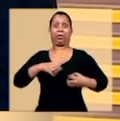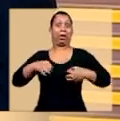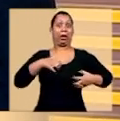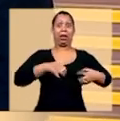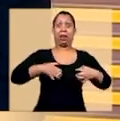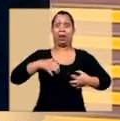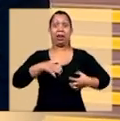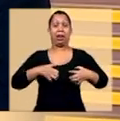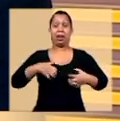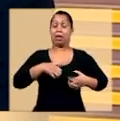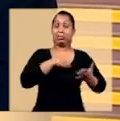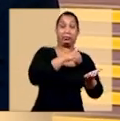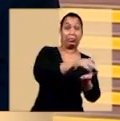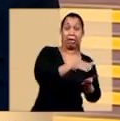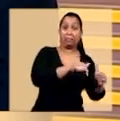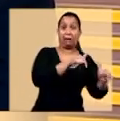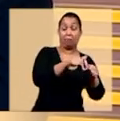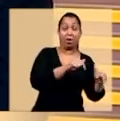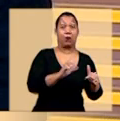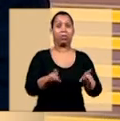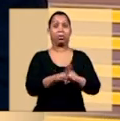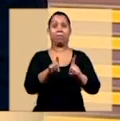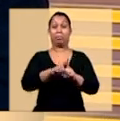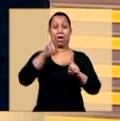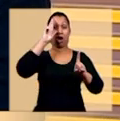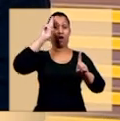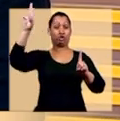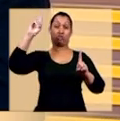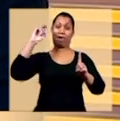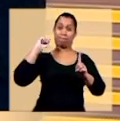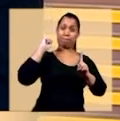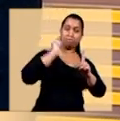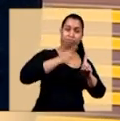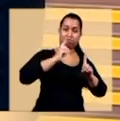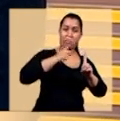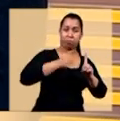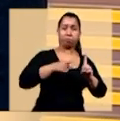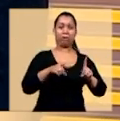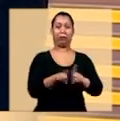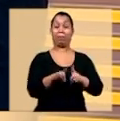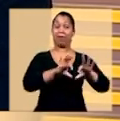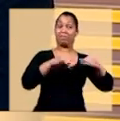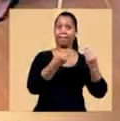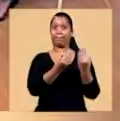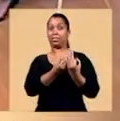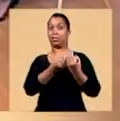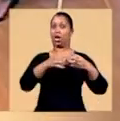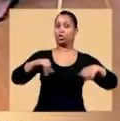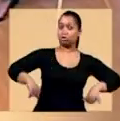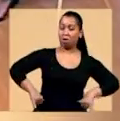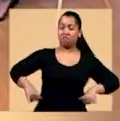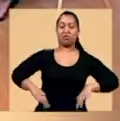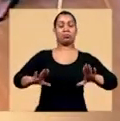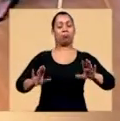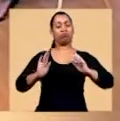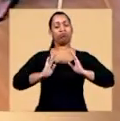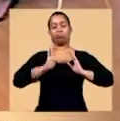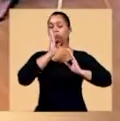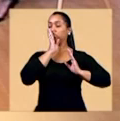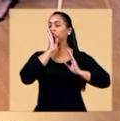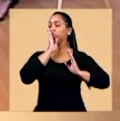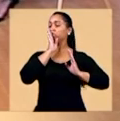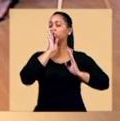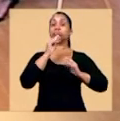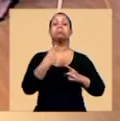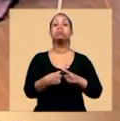de tudo. Tinha medo do chefe fazer alguma coisa contra ela, contra a família dela, então ficava em silêncio. E eu tinha que respeitar esse sigilo, porque ela não queria